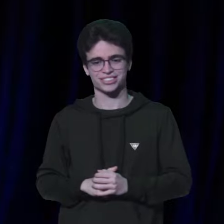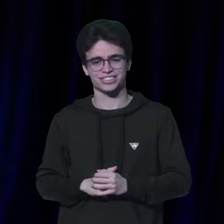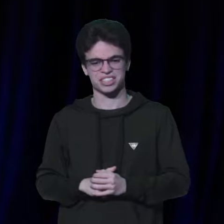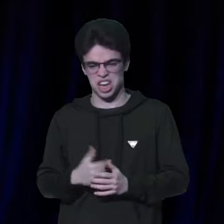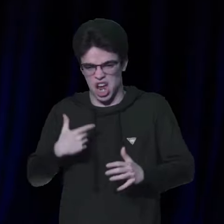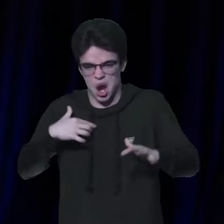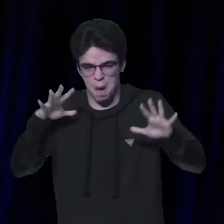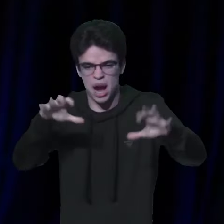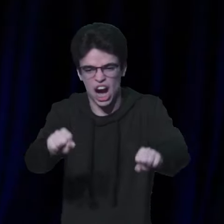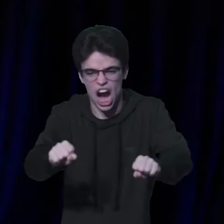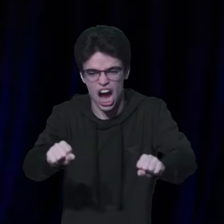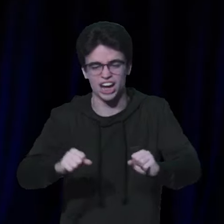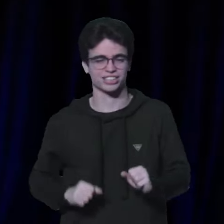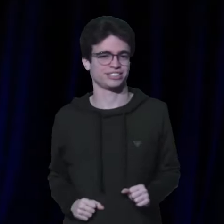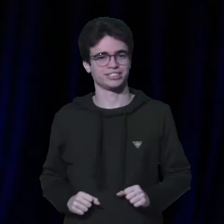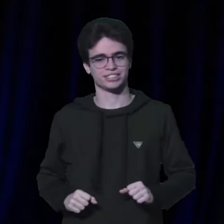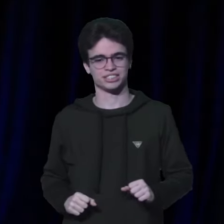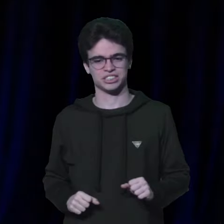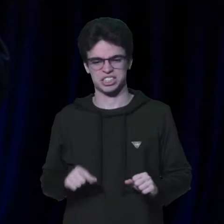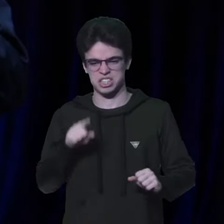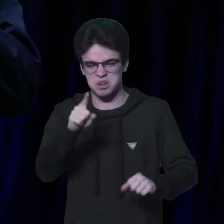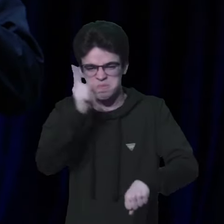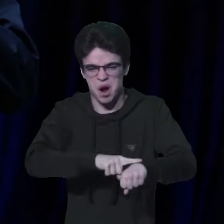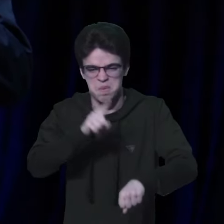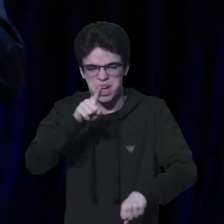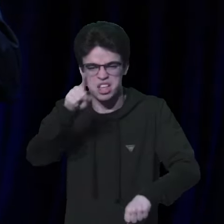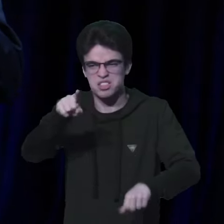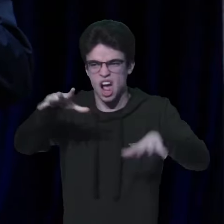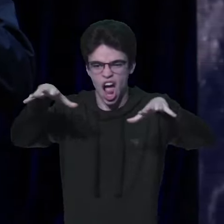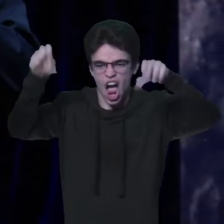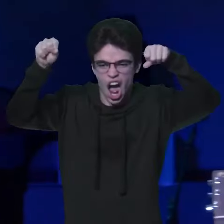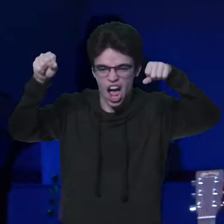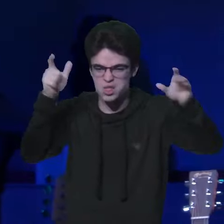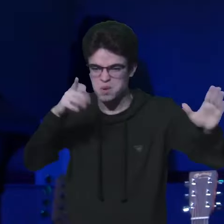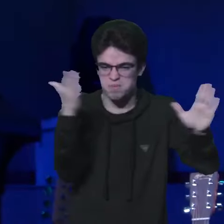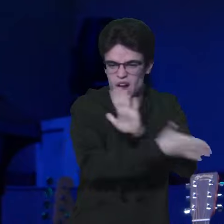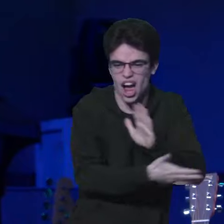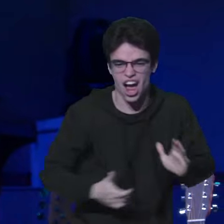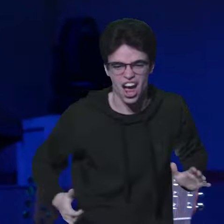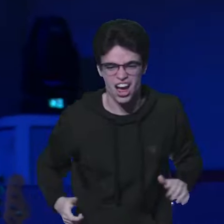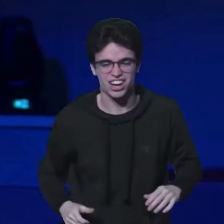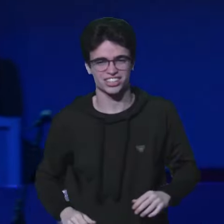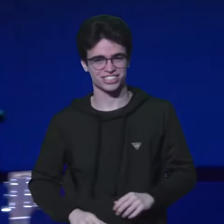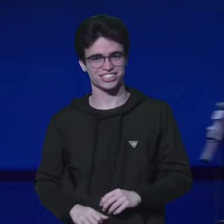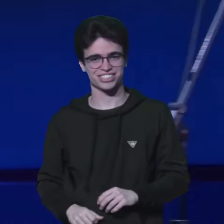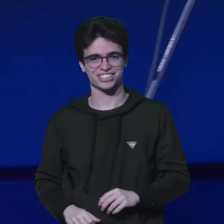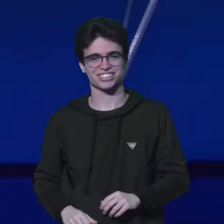Eu vou te pegar. Quando você desliga a luz do banheiro e sai correndo.